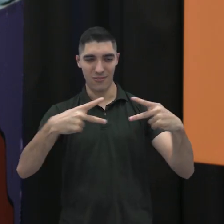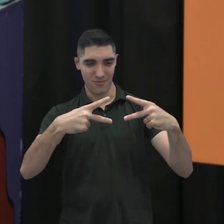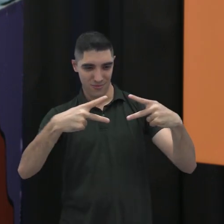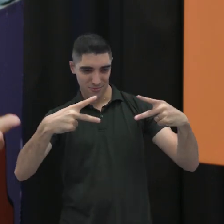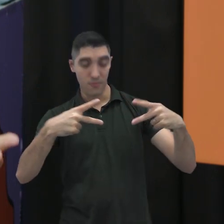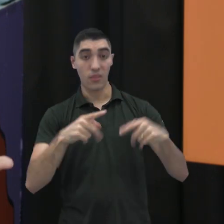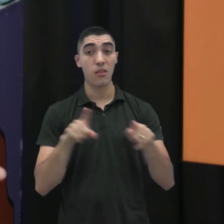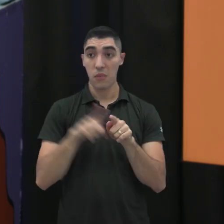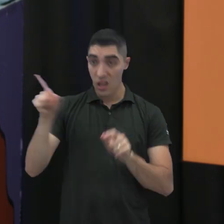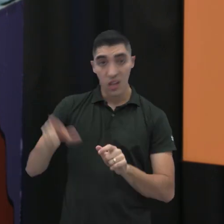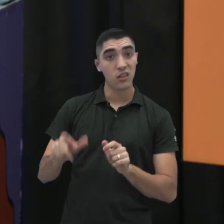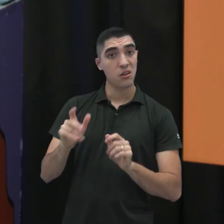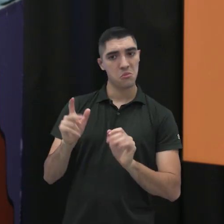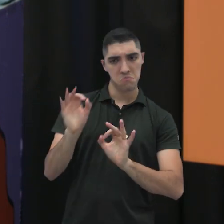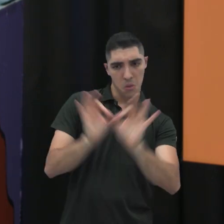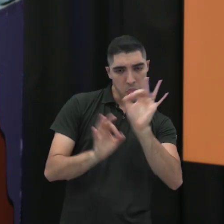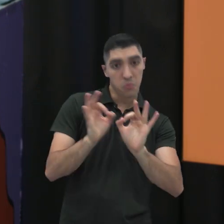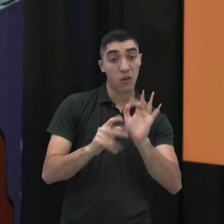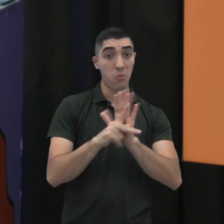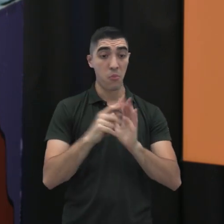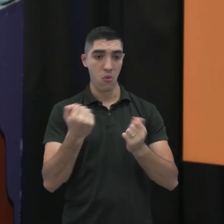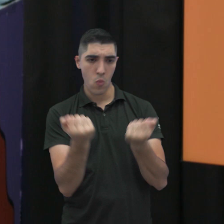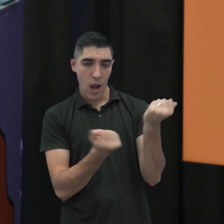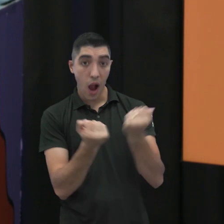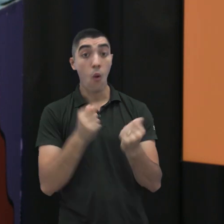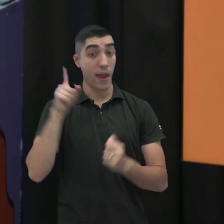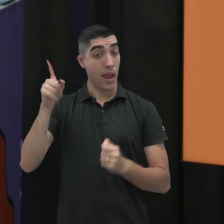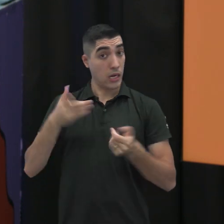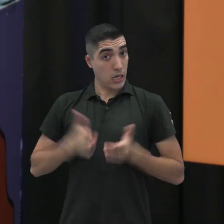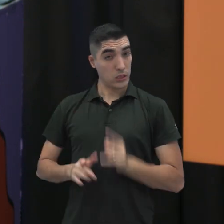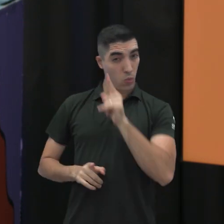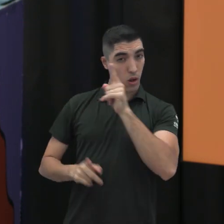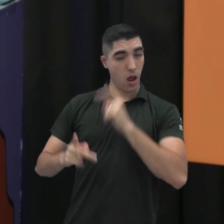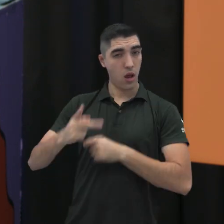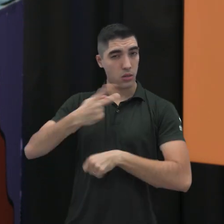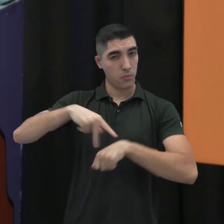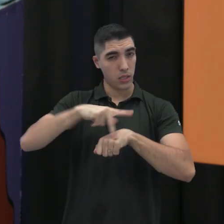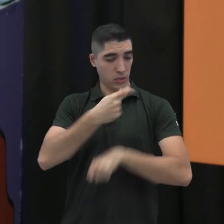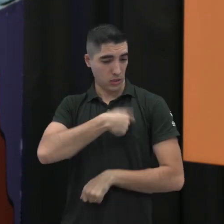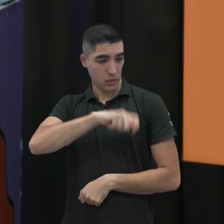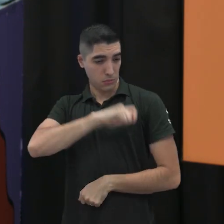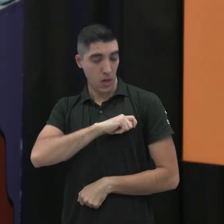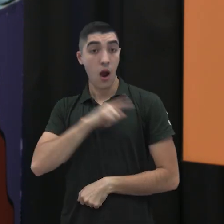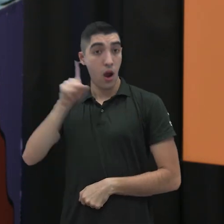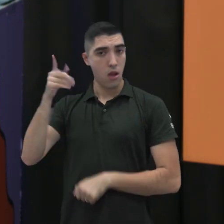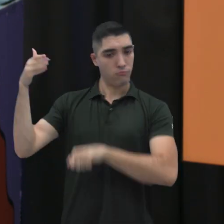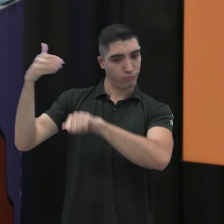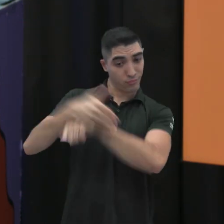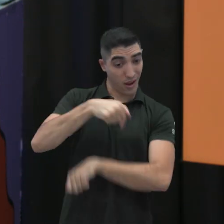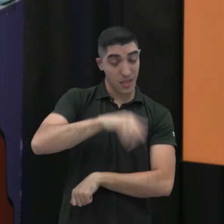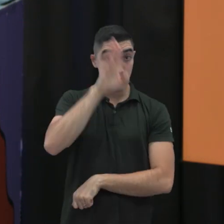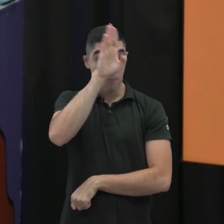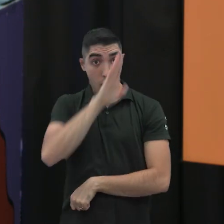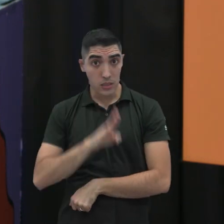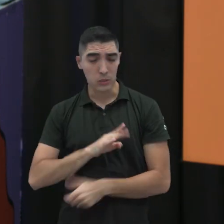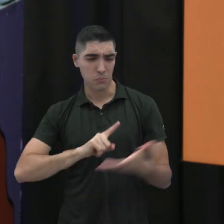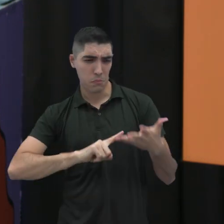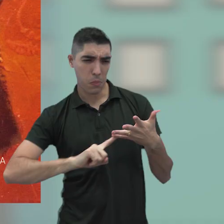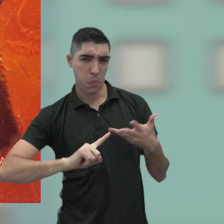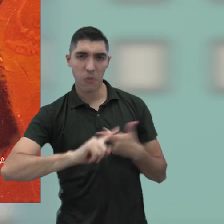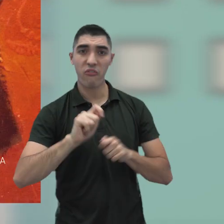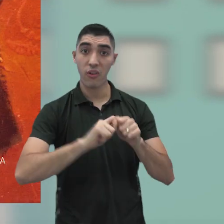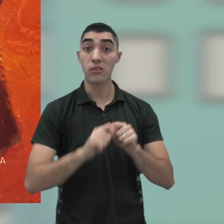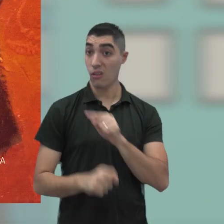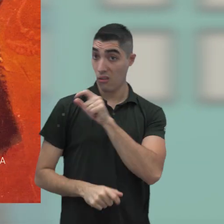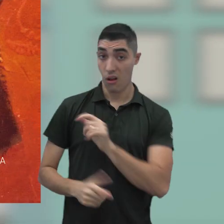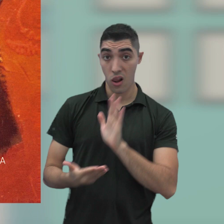carros como o Corcel. Então é um designer espanhol que veio aqui para o Brasil e fez diversas coisas. E